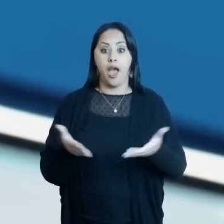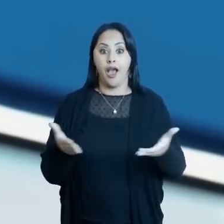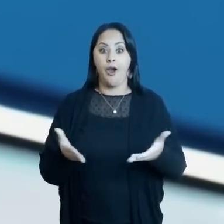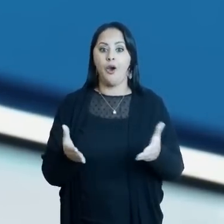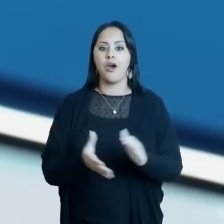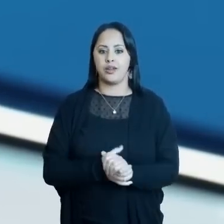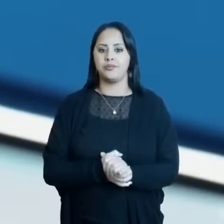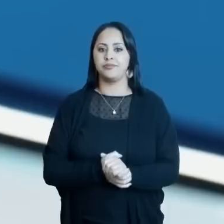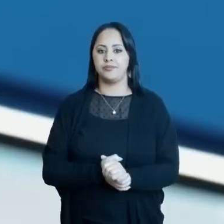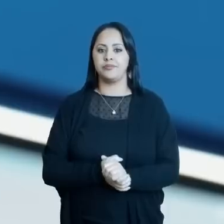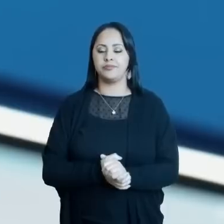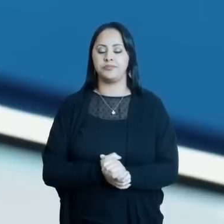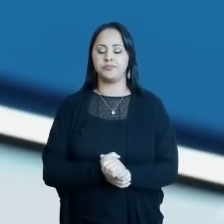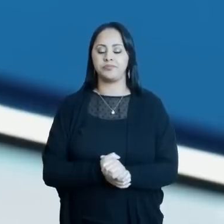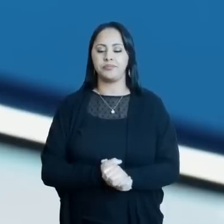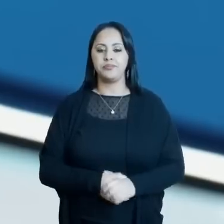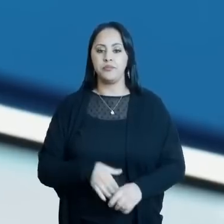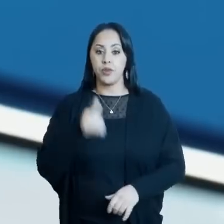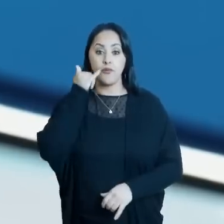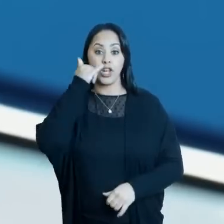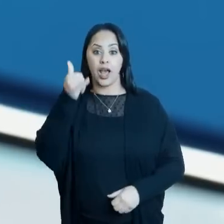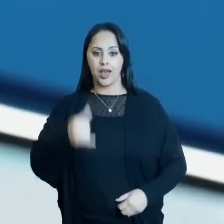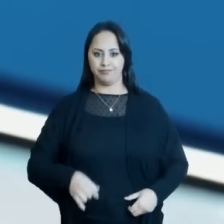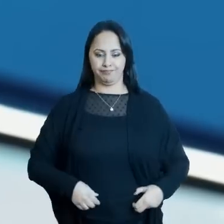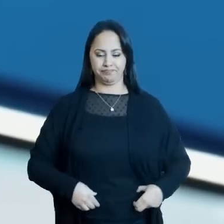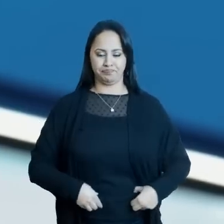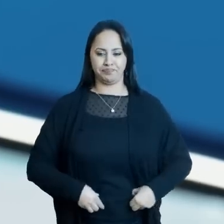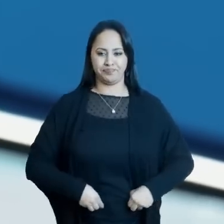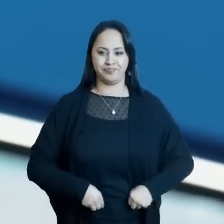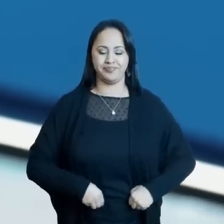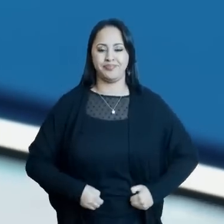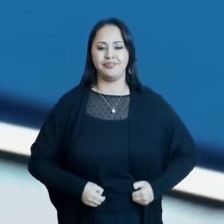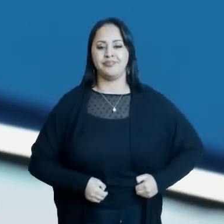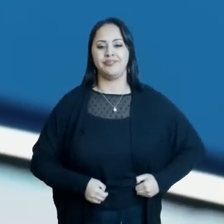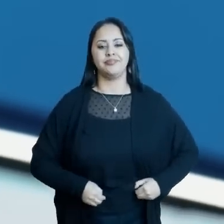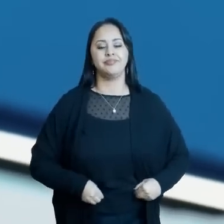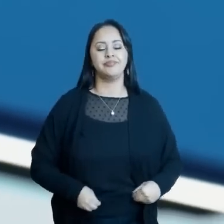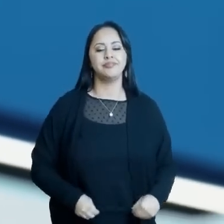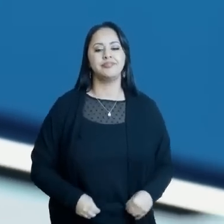né? Vamos ver aqui, ó.